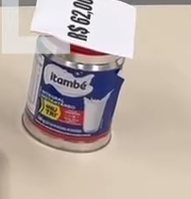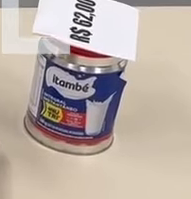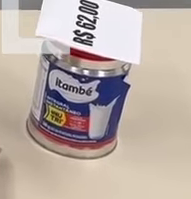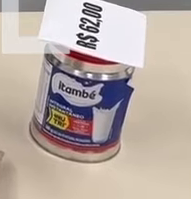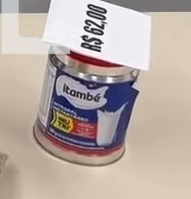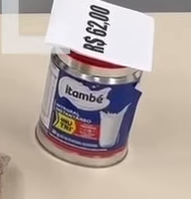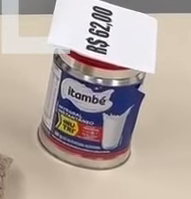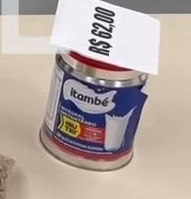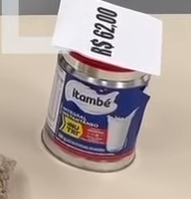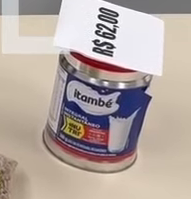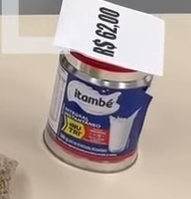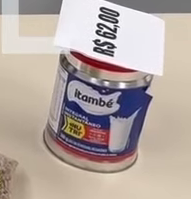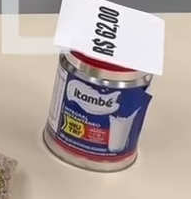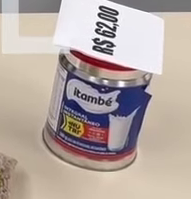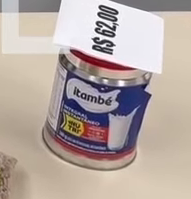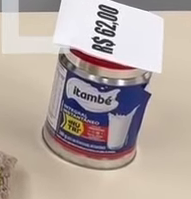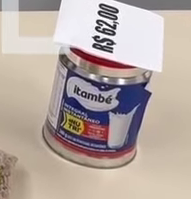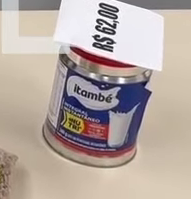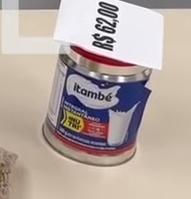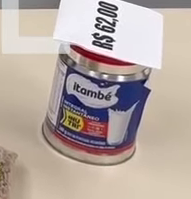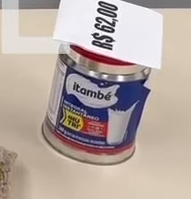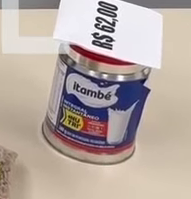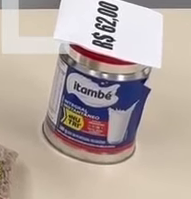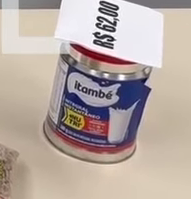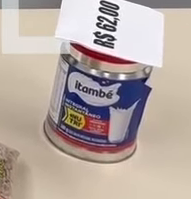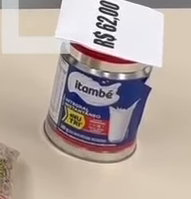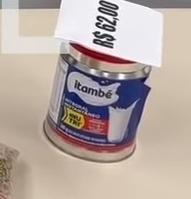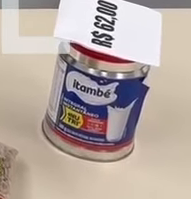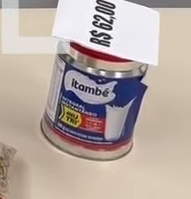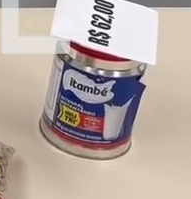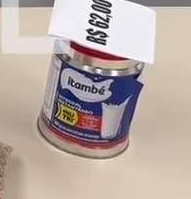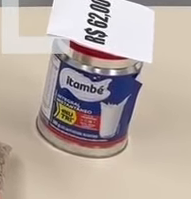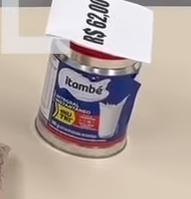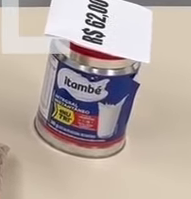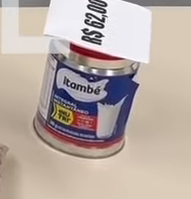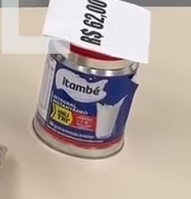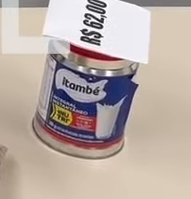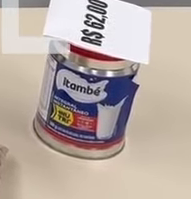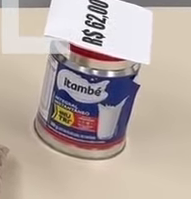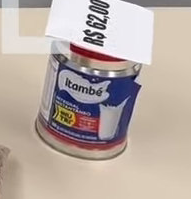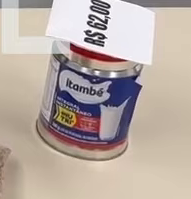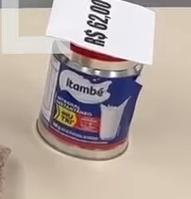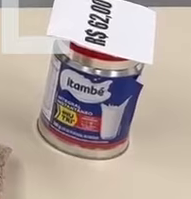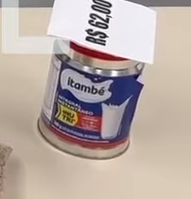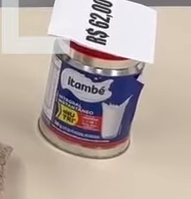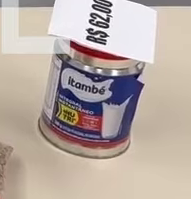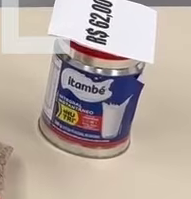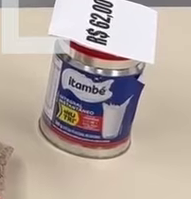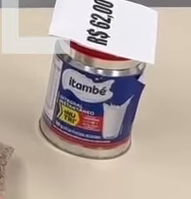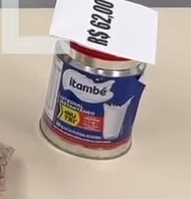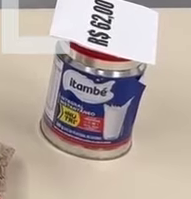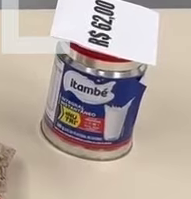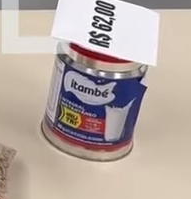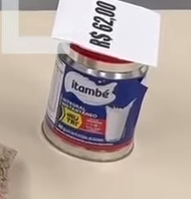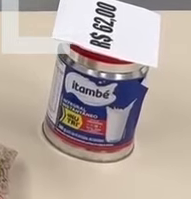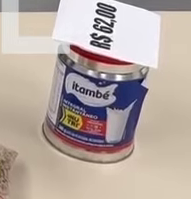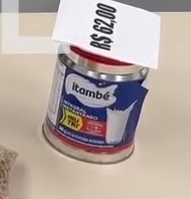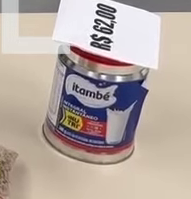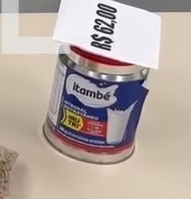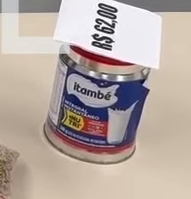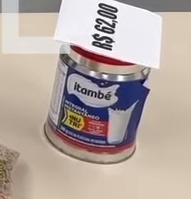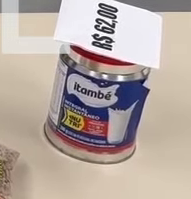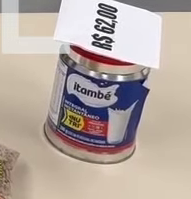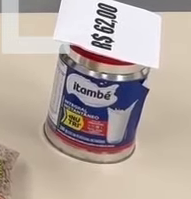pacotes de 1 kg o governo pagou r. 454.000 se tivesse pagado aqui que a gente tá pagando aqui ó daria